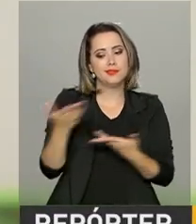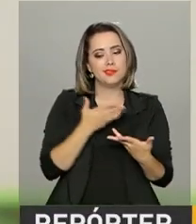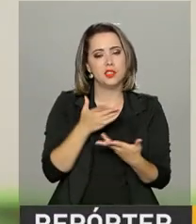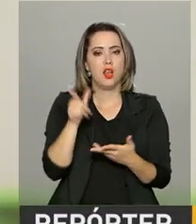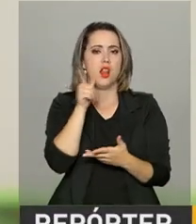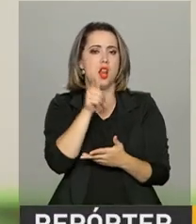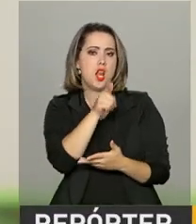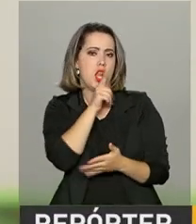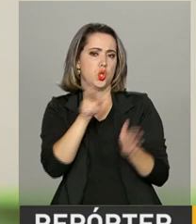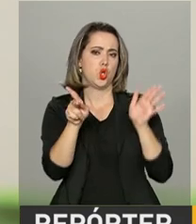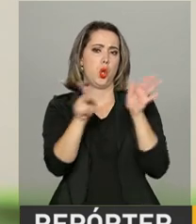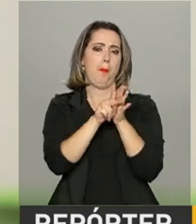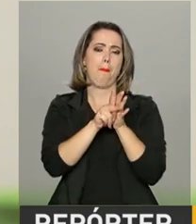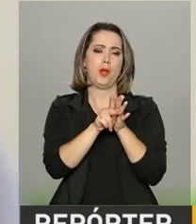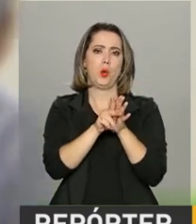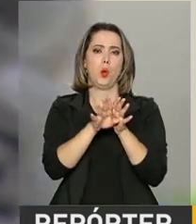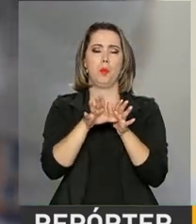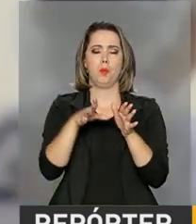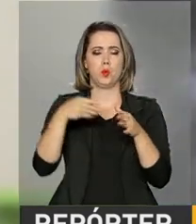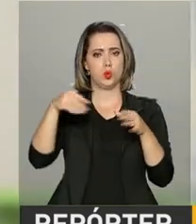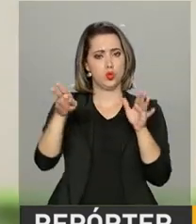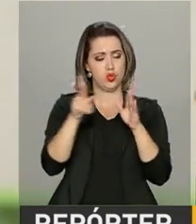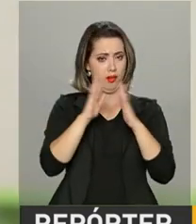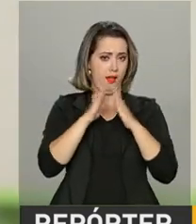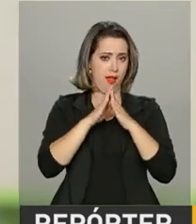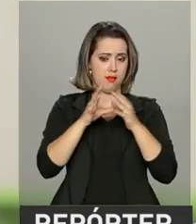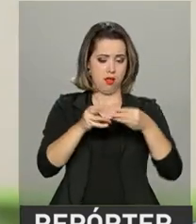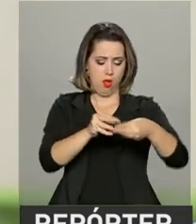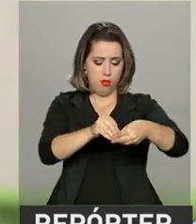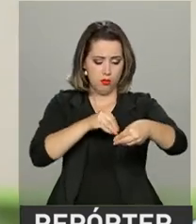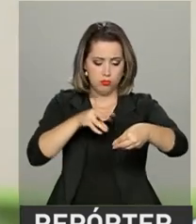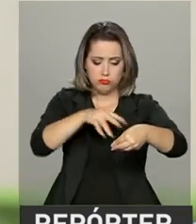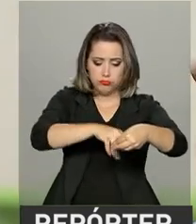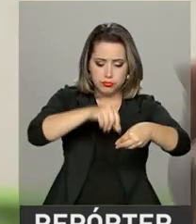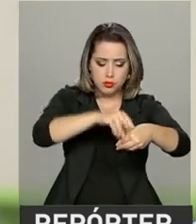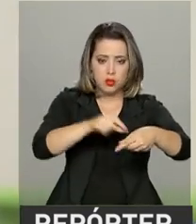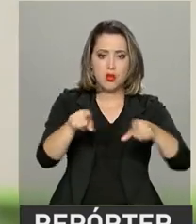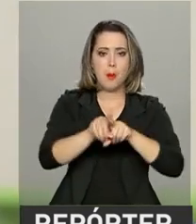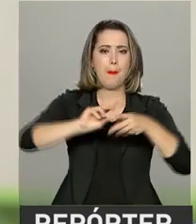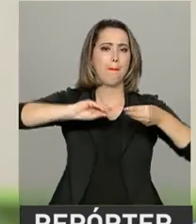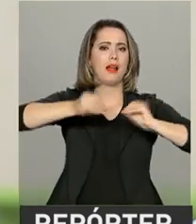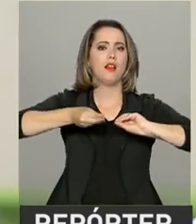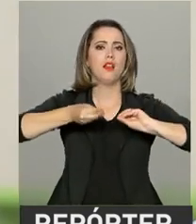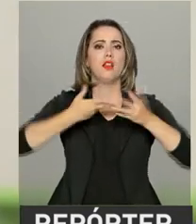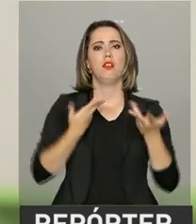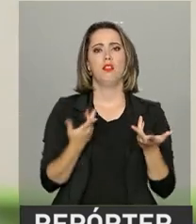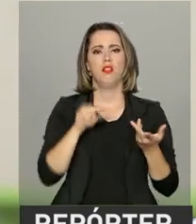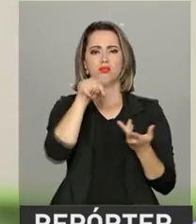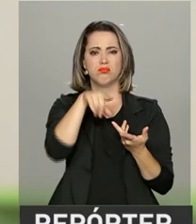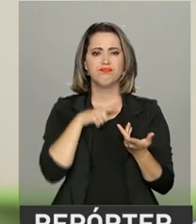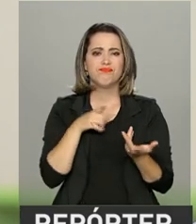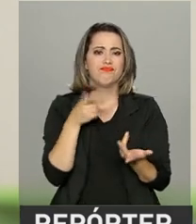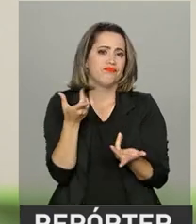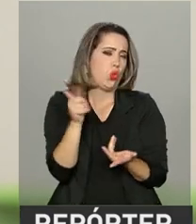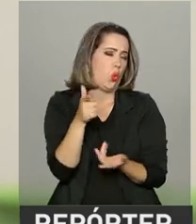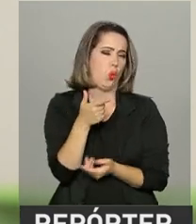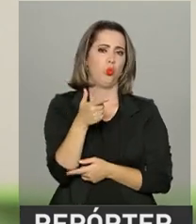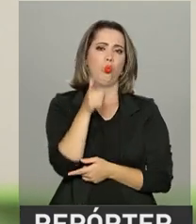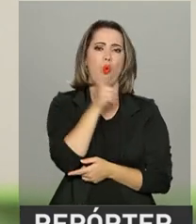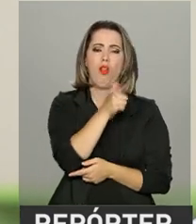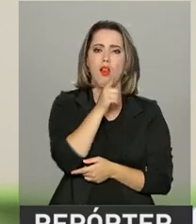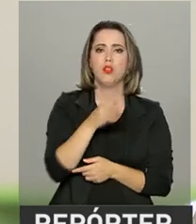de casa, ele traz salgadinho, ele traz uma balinha, traz um biscoito recheado. Isso não é lanche. Lanche é